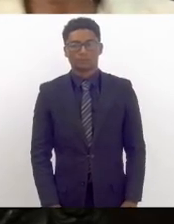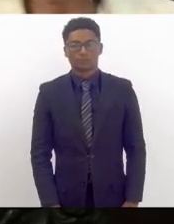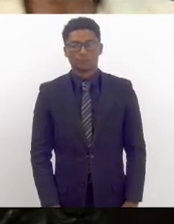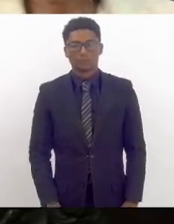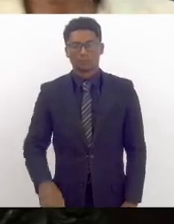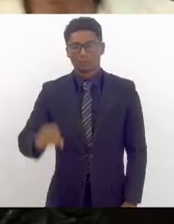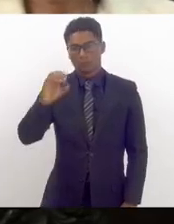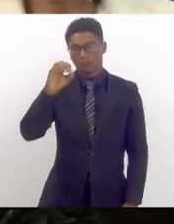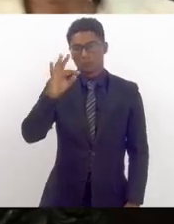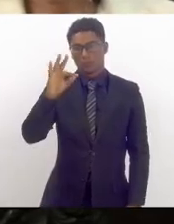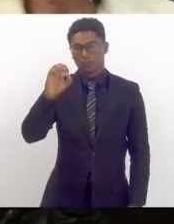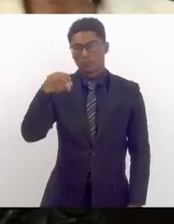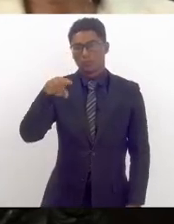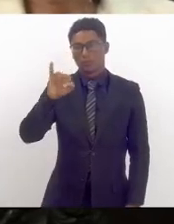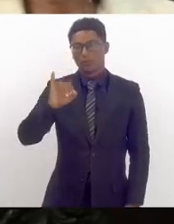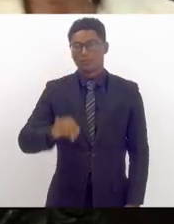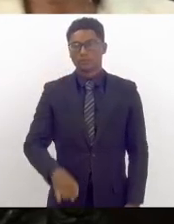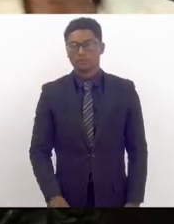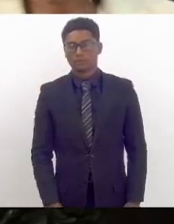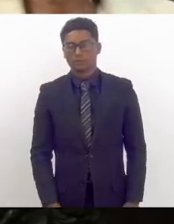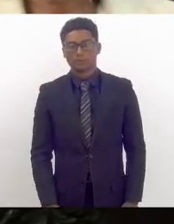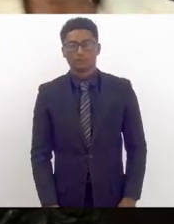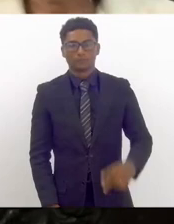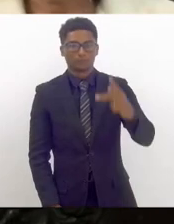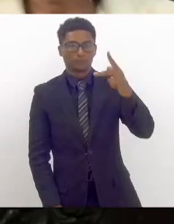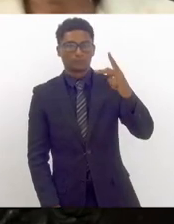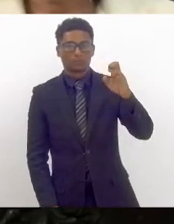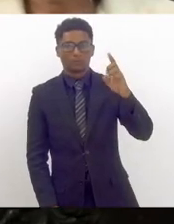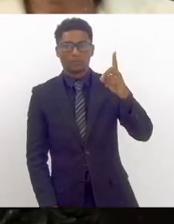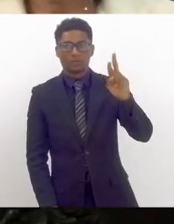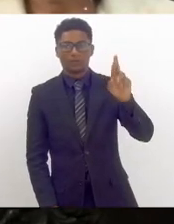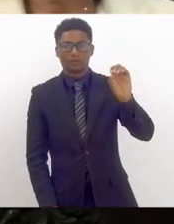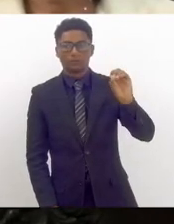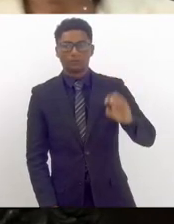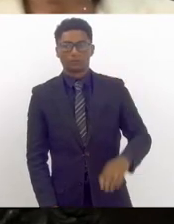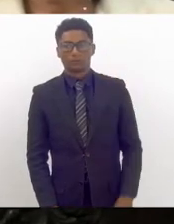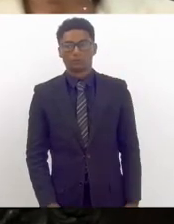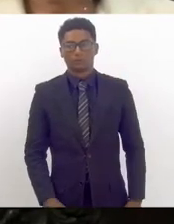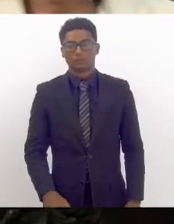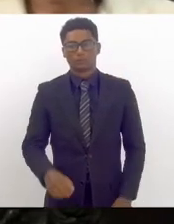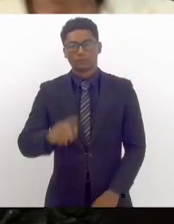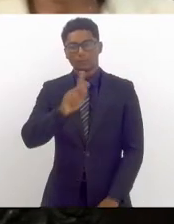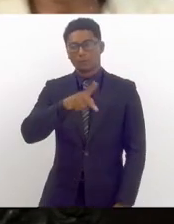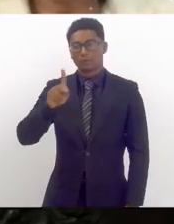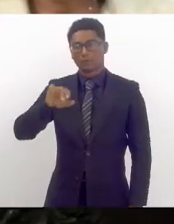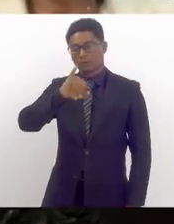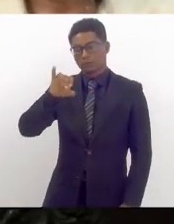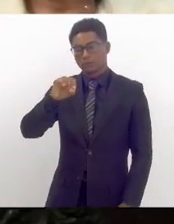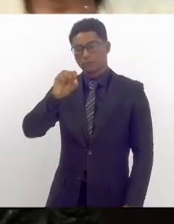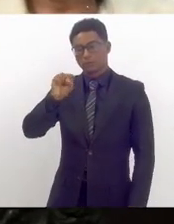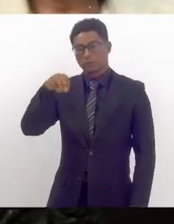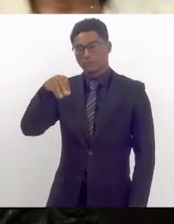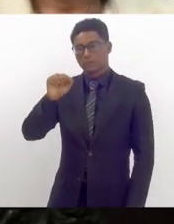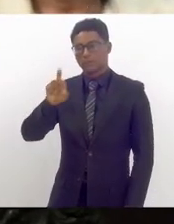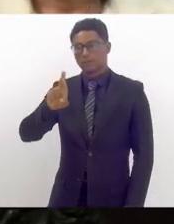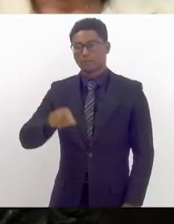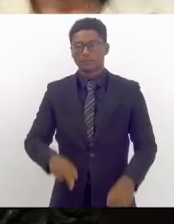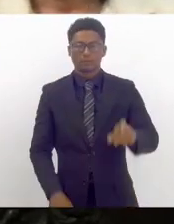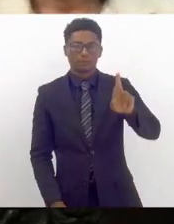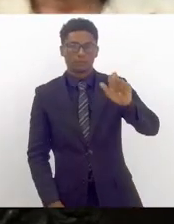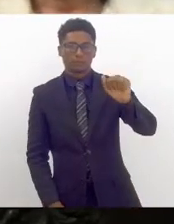Otone de Paula Pai, Pedro Ricardo, professor Josemar, Rafael